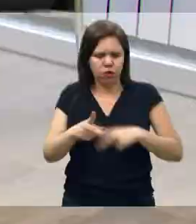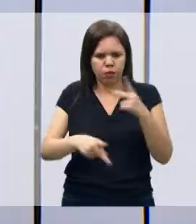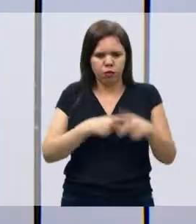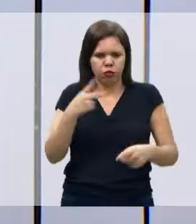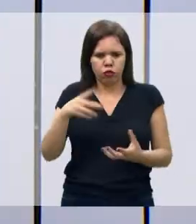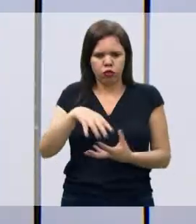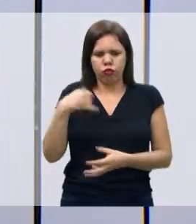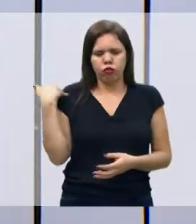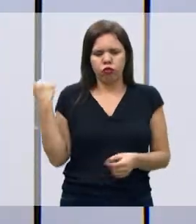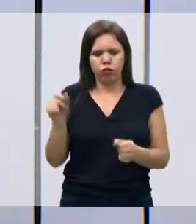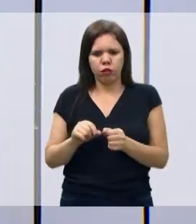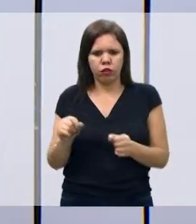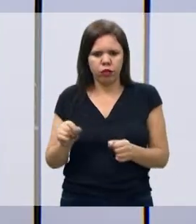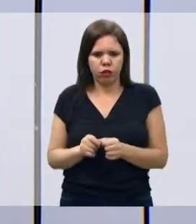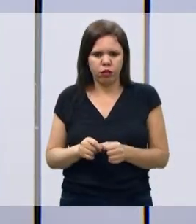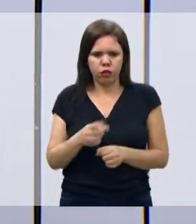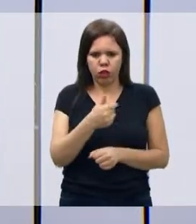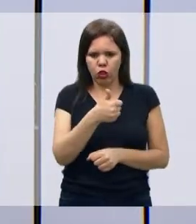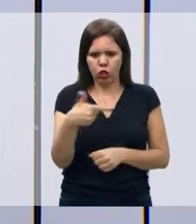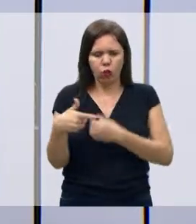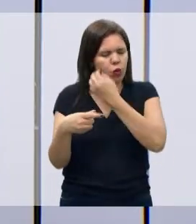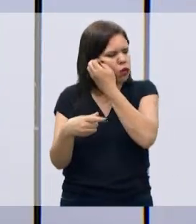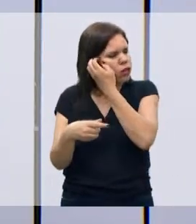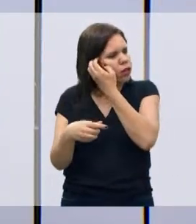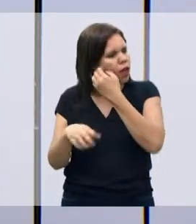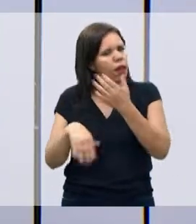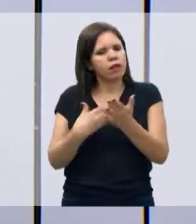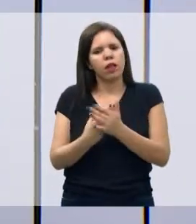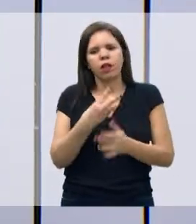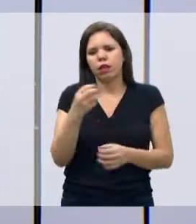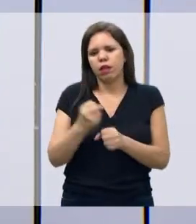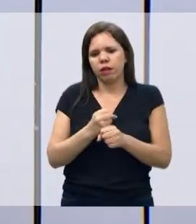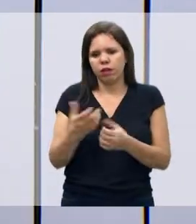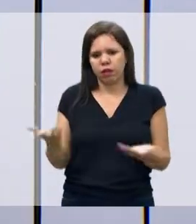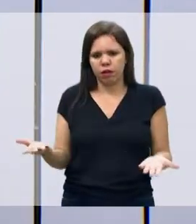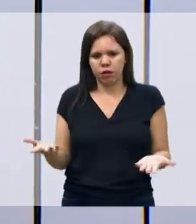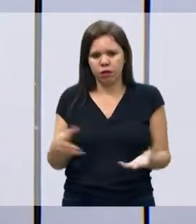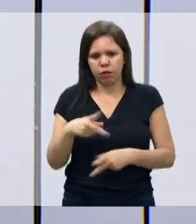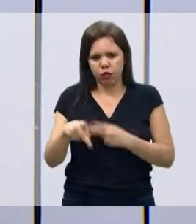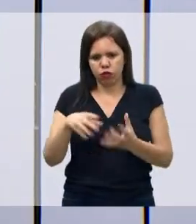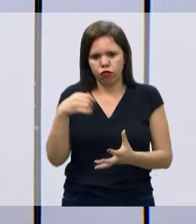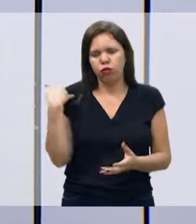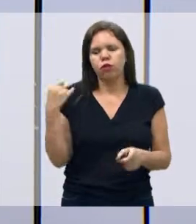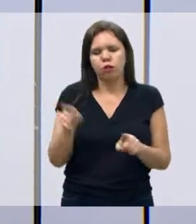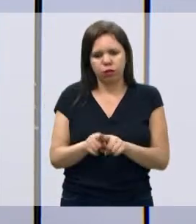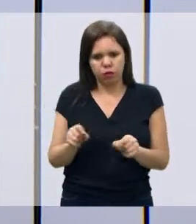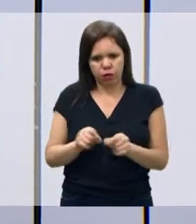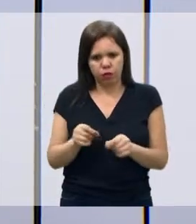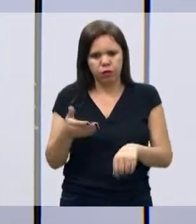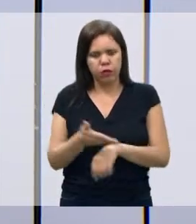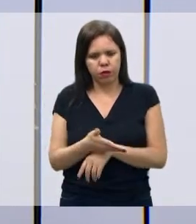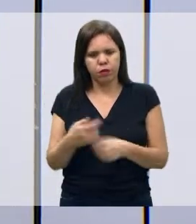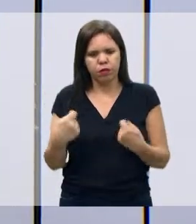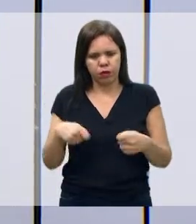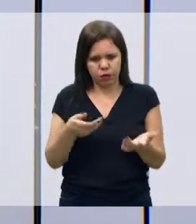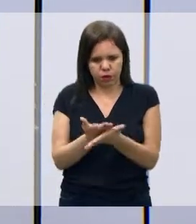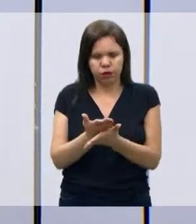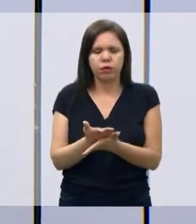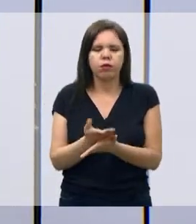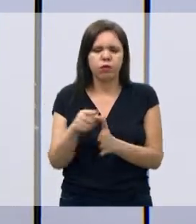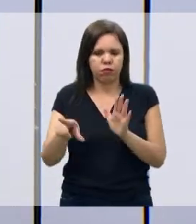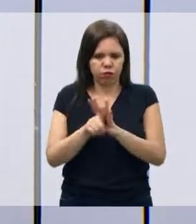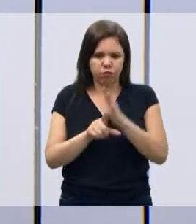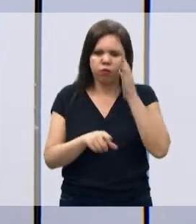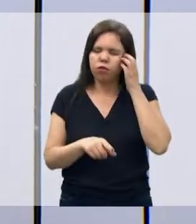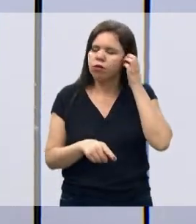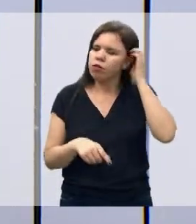feminino, ela varia de 12 a 30 anos. Então, o idoso também, ela está em trâmite, ela precisa ser aprovada, essa lei